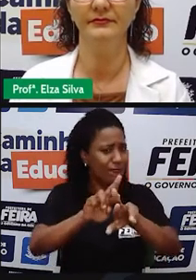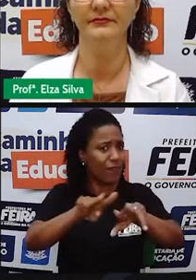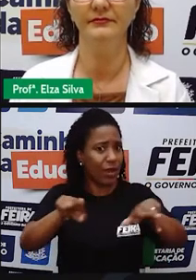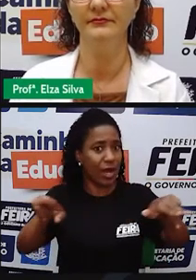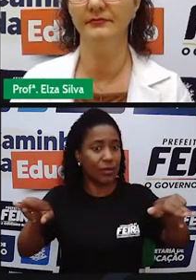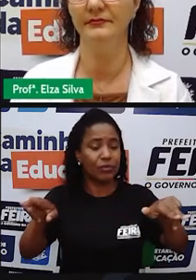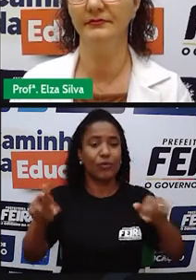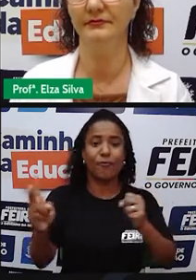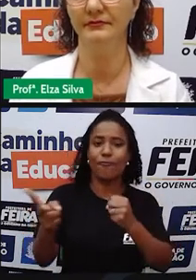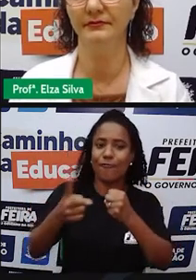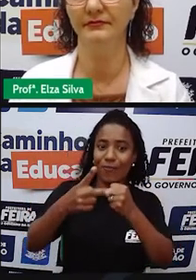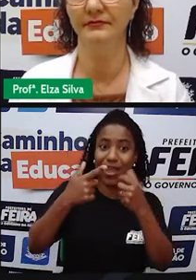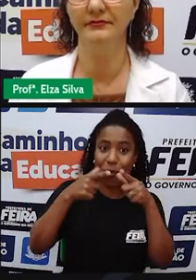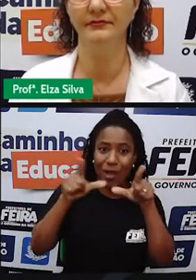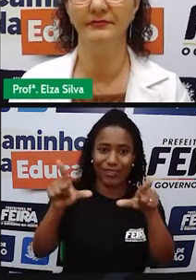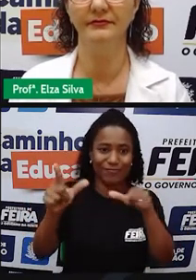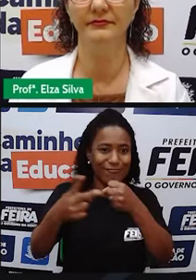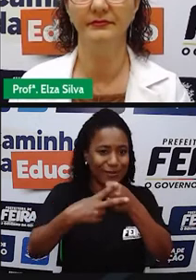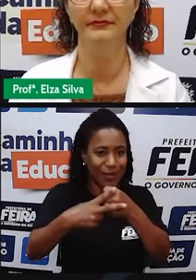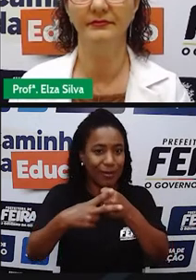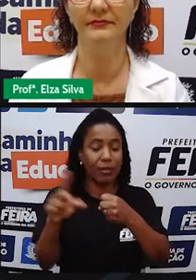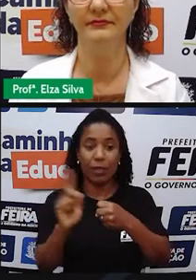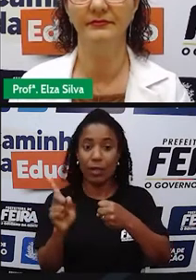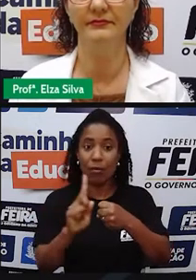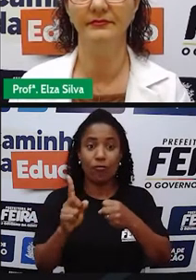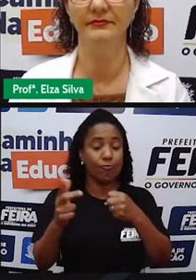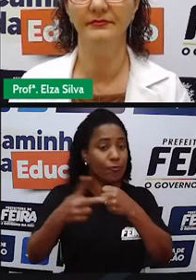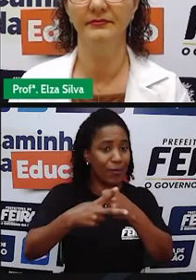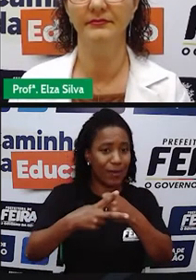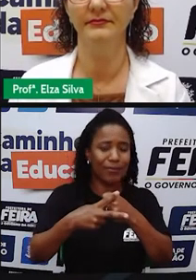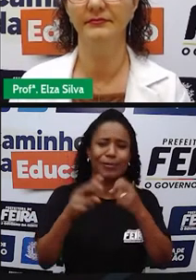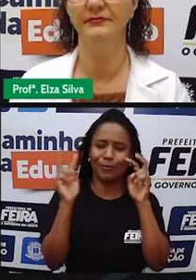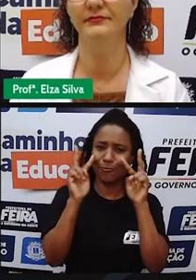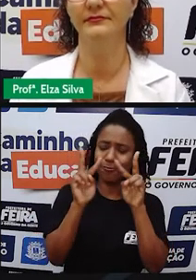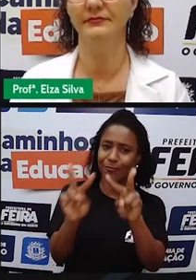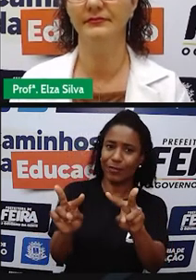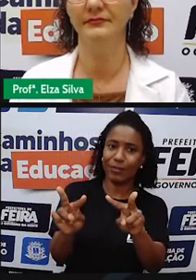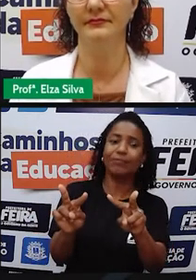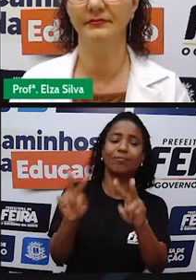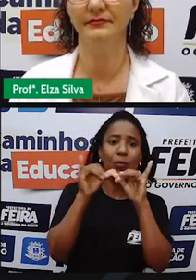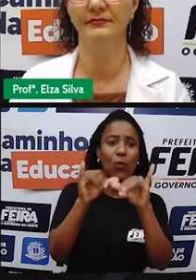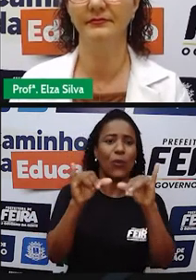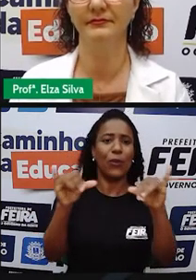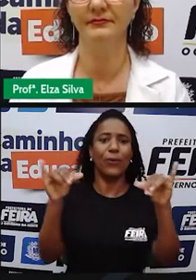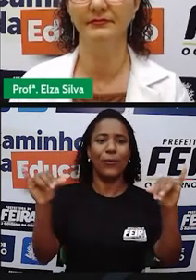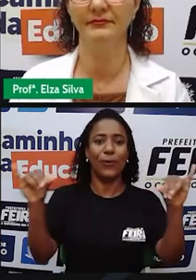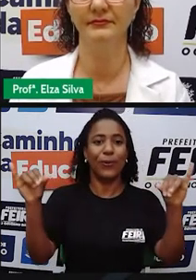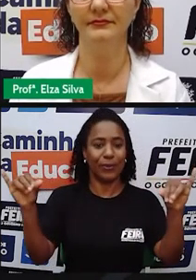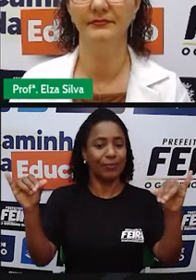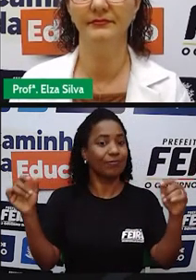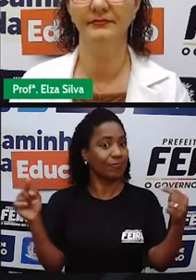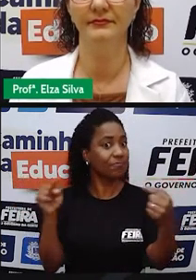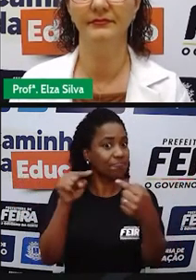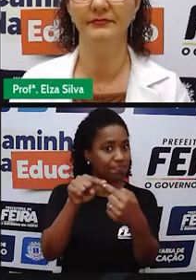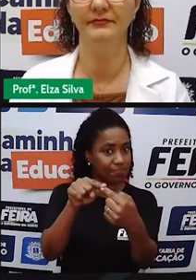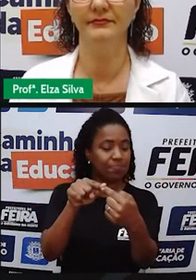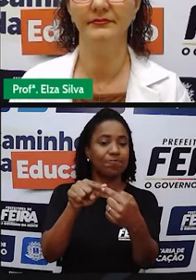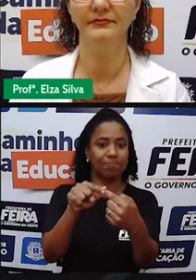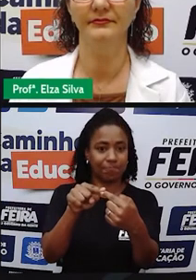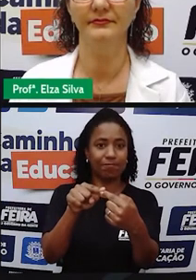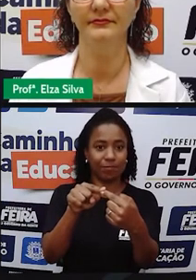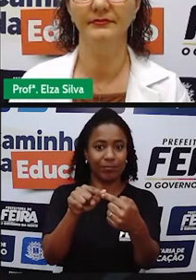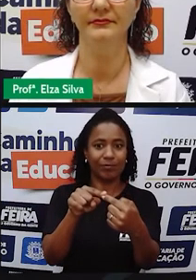para a construção da persuasão em textos da esfera publicitária, de forma adequada ao contexto